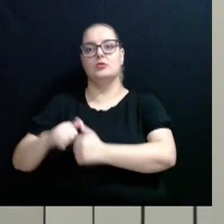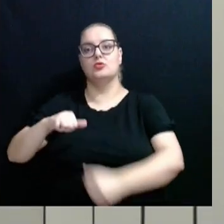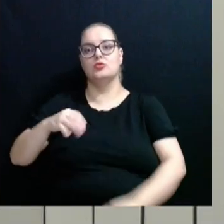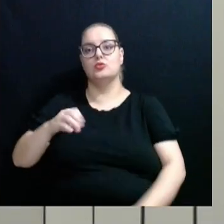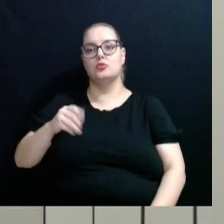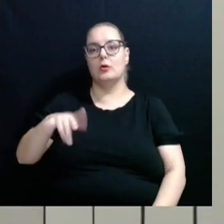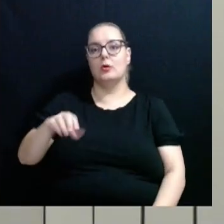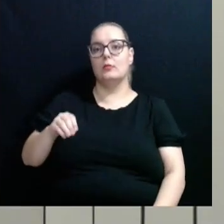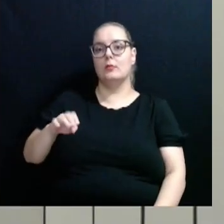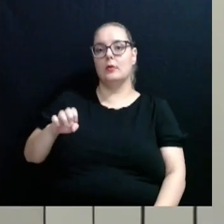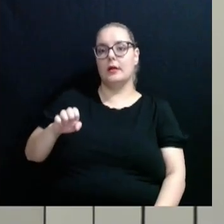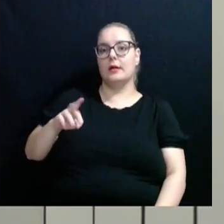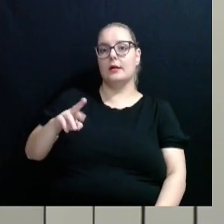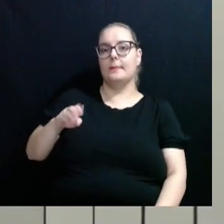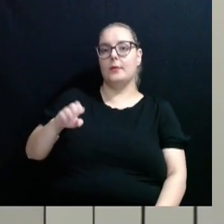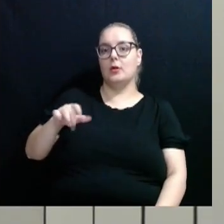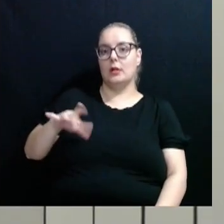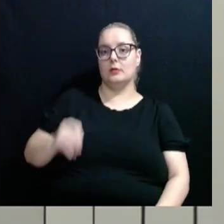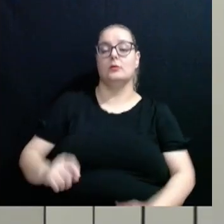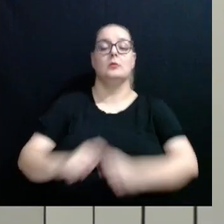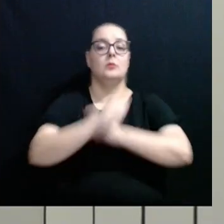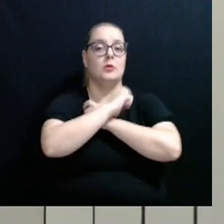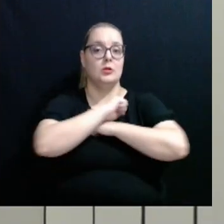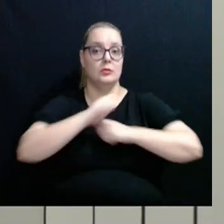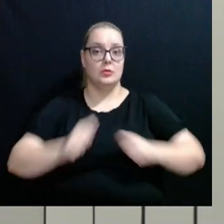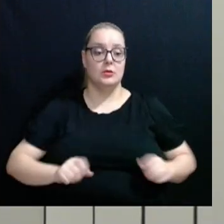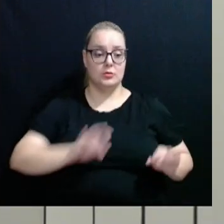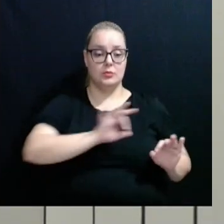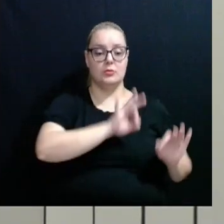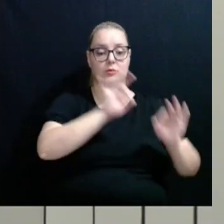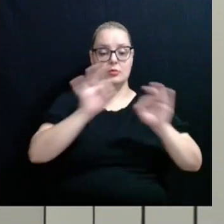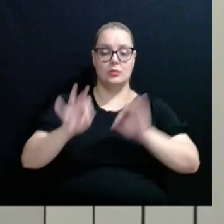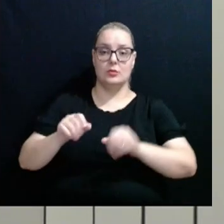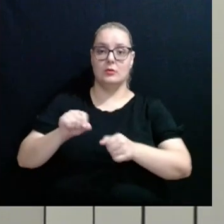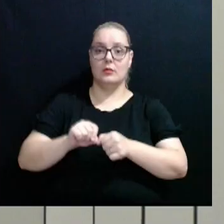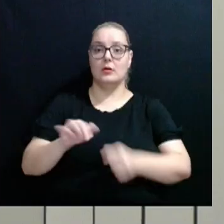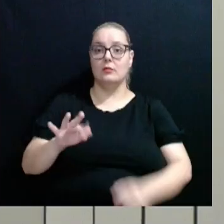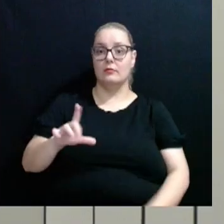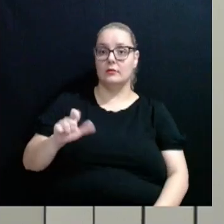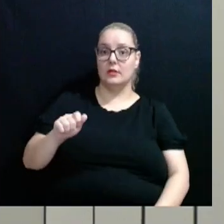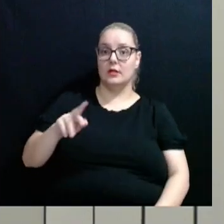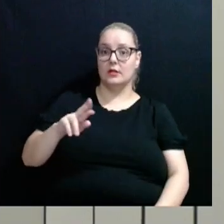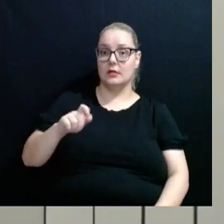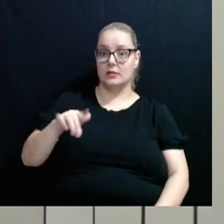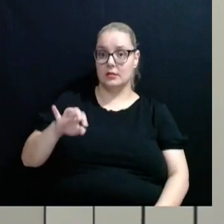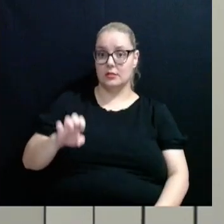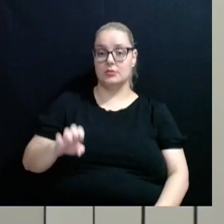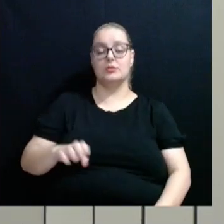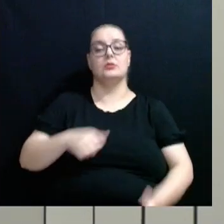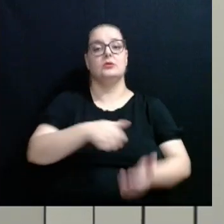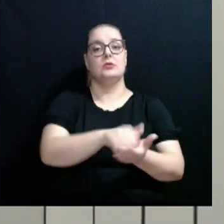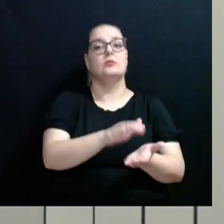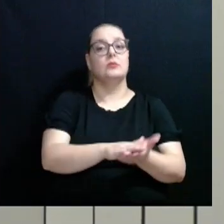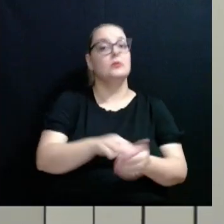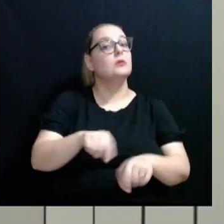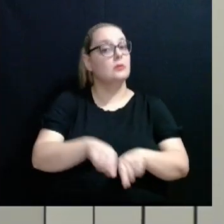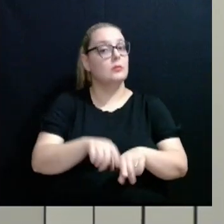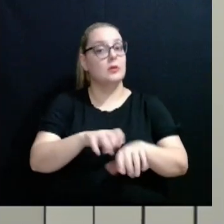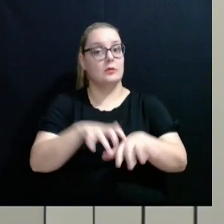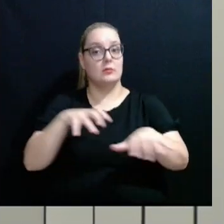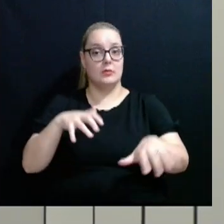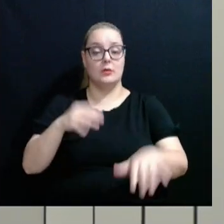operados por agentes da INDEC, que fazem o flagrante e registram também a infração remotamente. Durante os testes, já